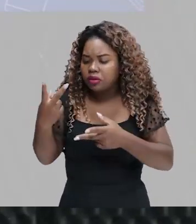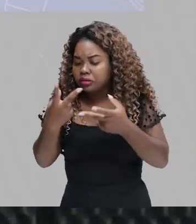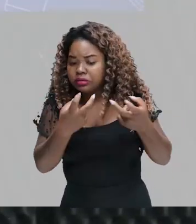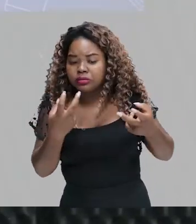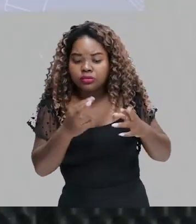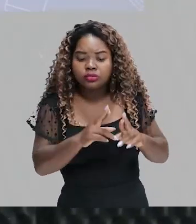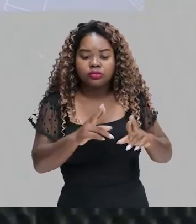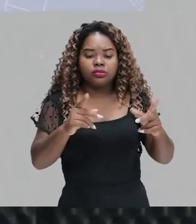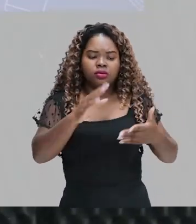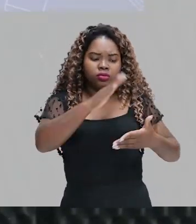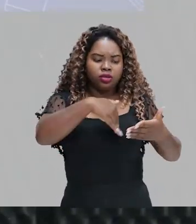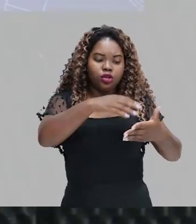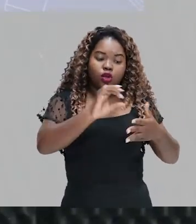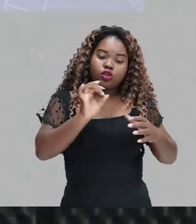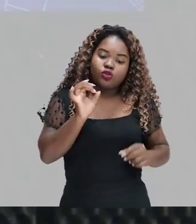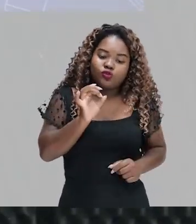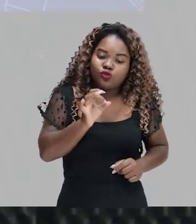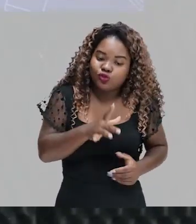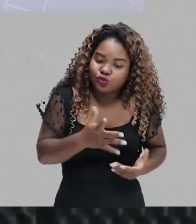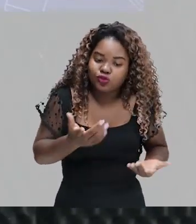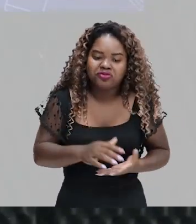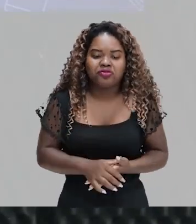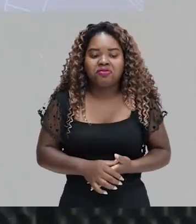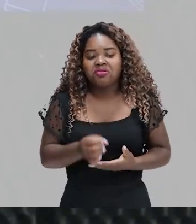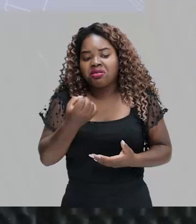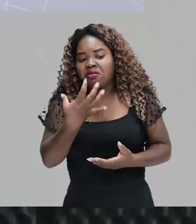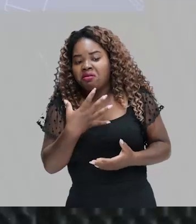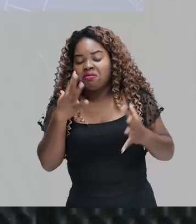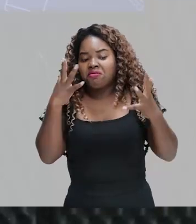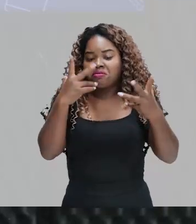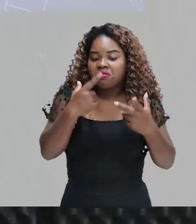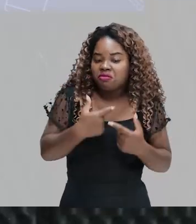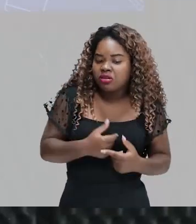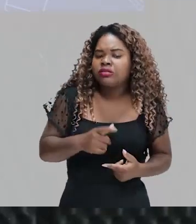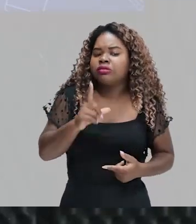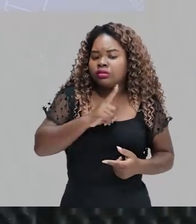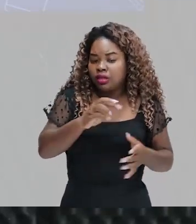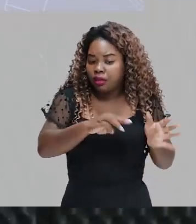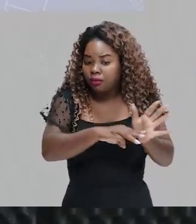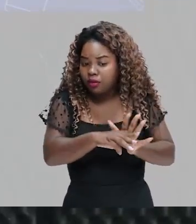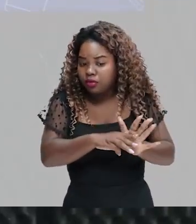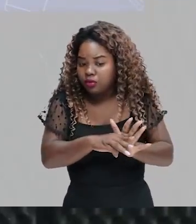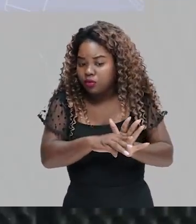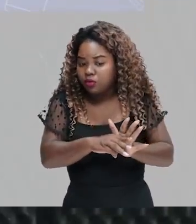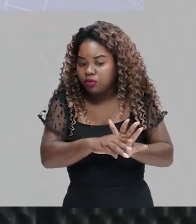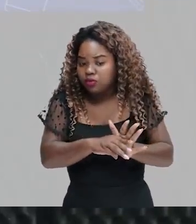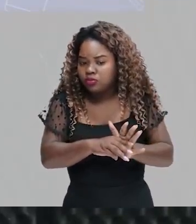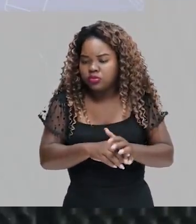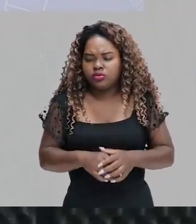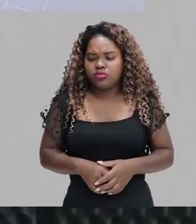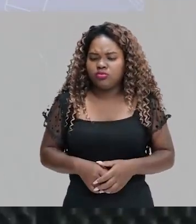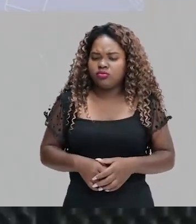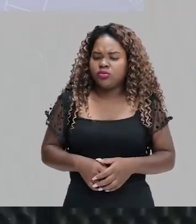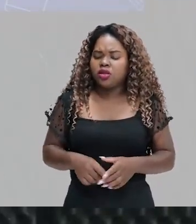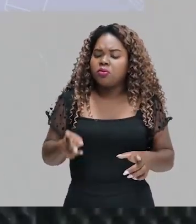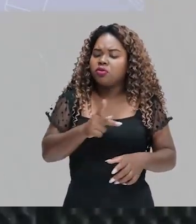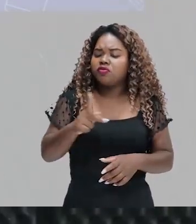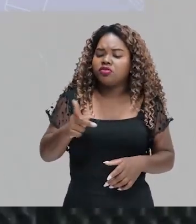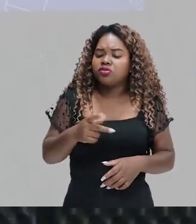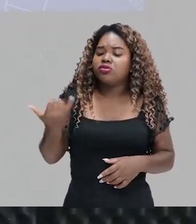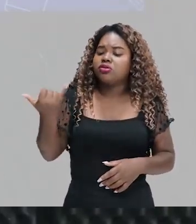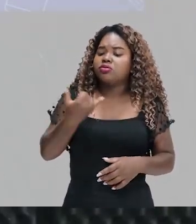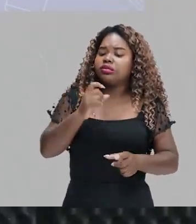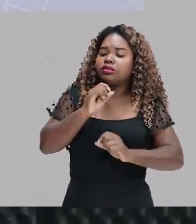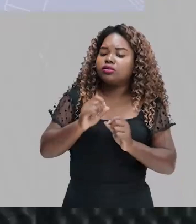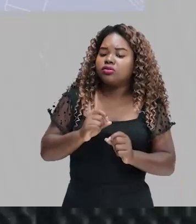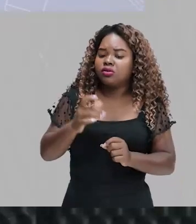diferente. A pintura não é só algo para ser decorativo, ela ganha técnica. Espera aí, então o senhor está querendo dizer que eu não sei desenhar, eu não sei